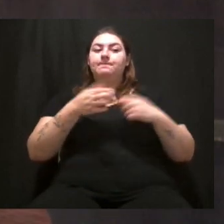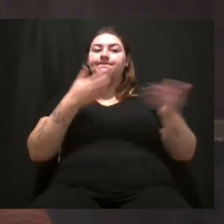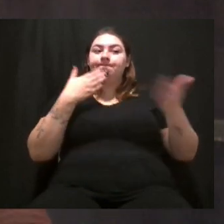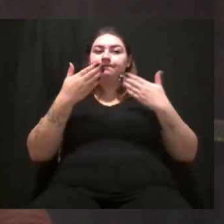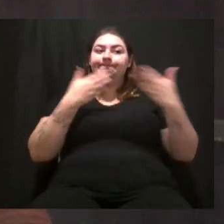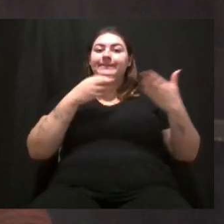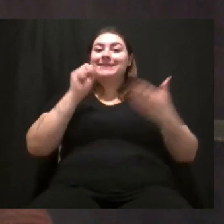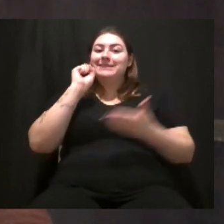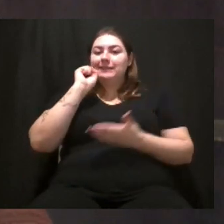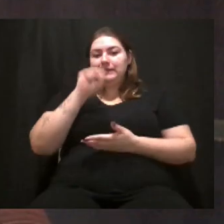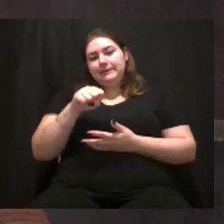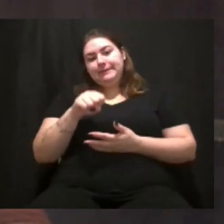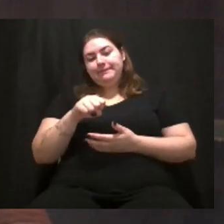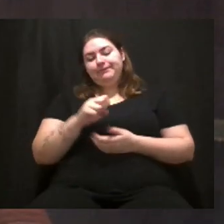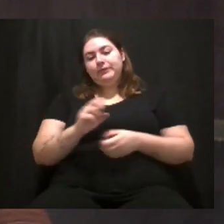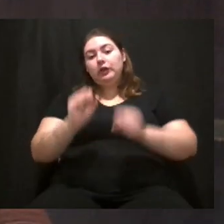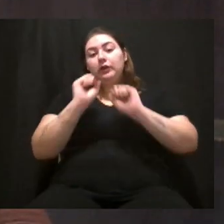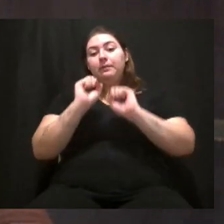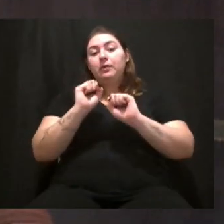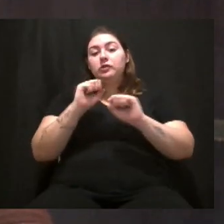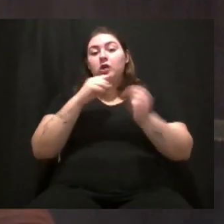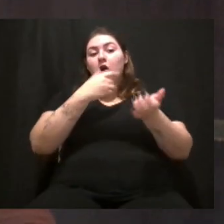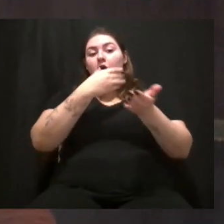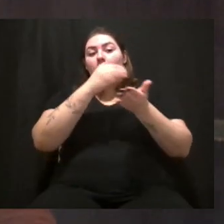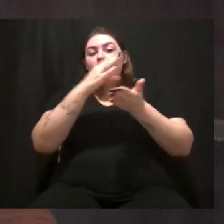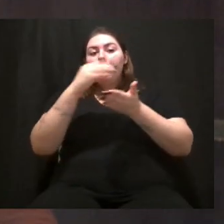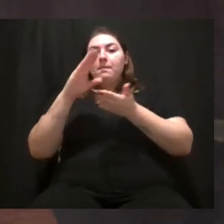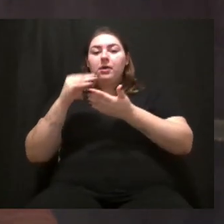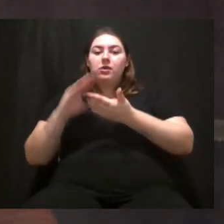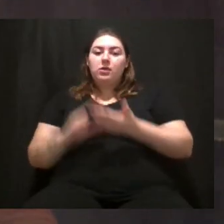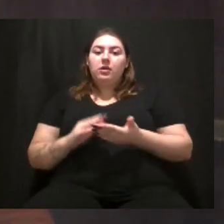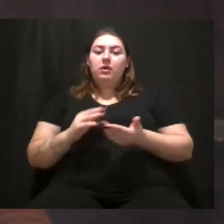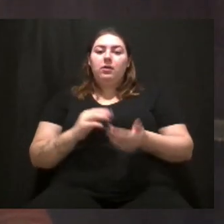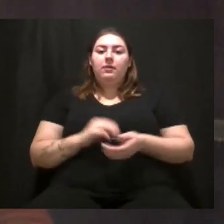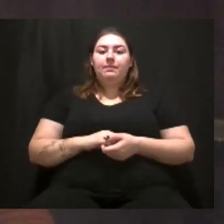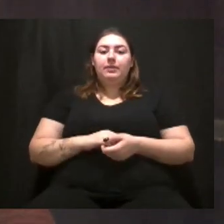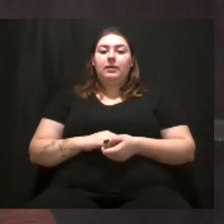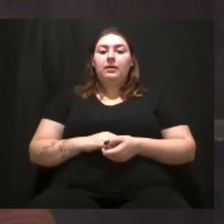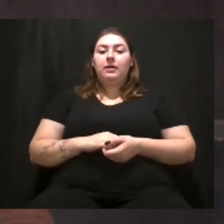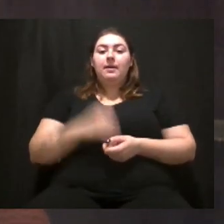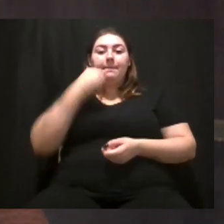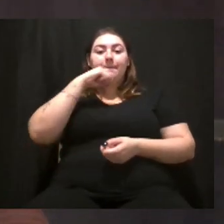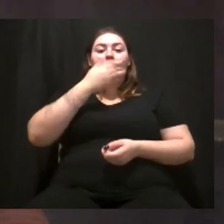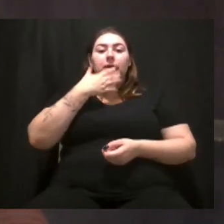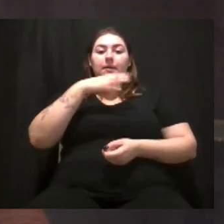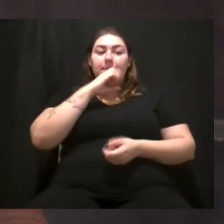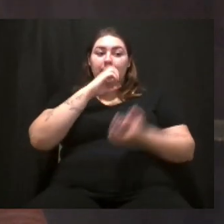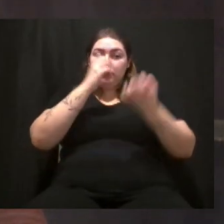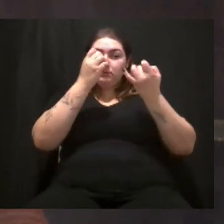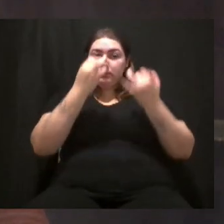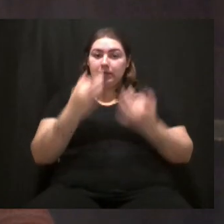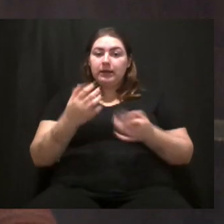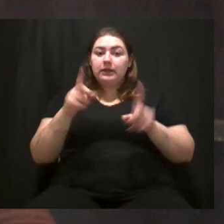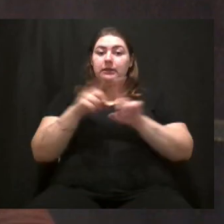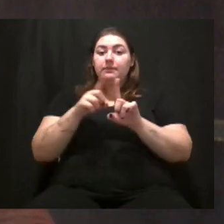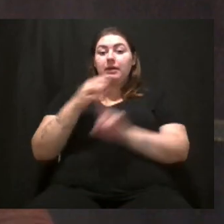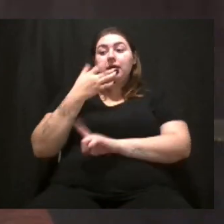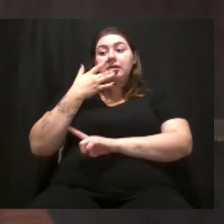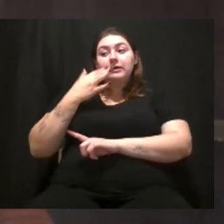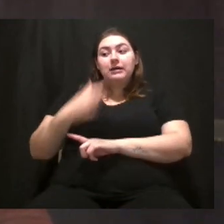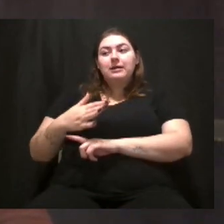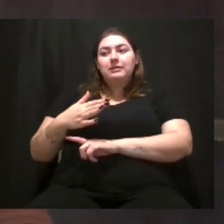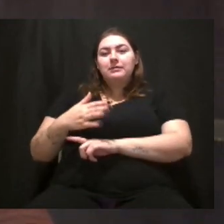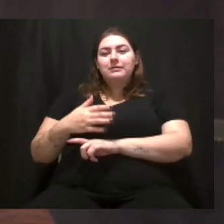né, compartilhar tanto coisas que os pais precisam para compartilhar com as crianças e as crianças encontrem espaço